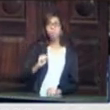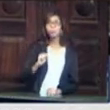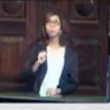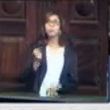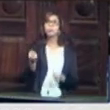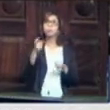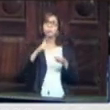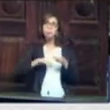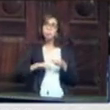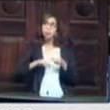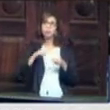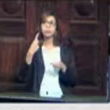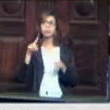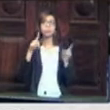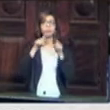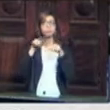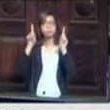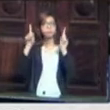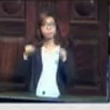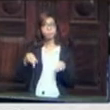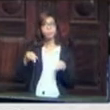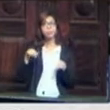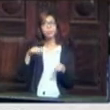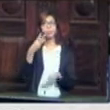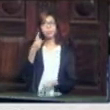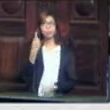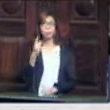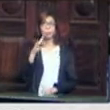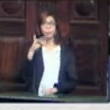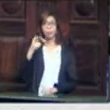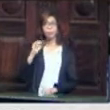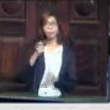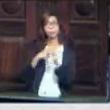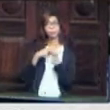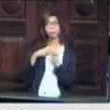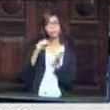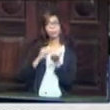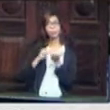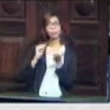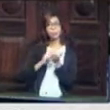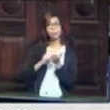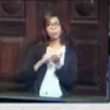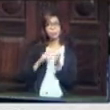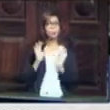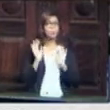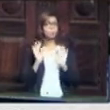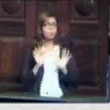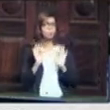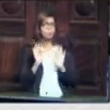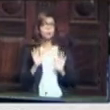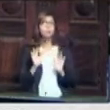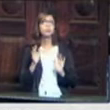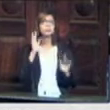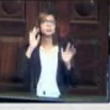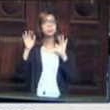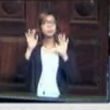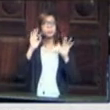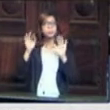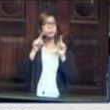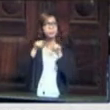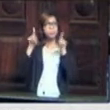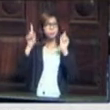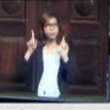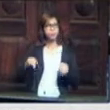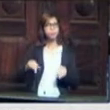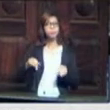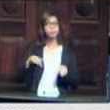de servidores, mais de 31 milhões de reais. Afinal, será que nos quadros dos servidores públicos